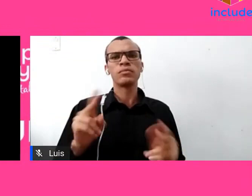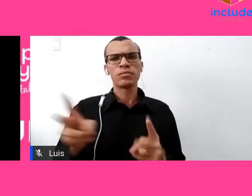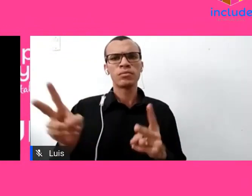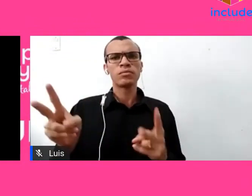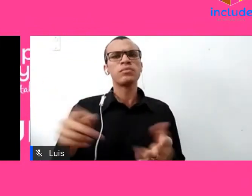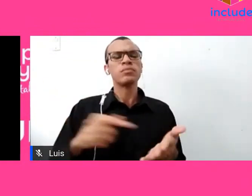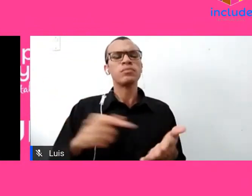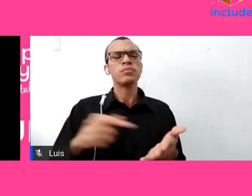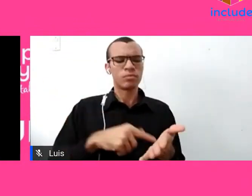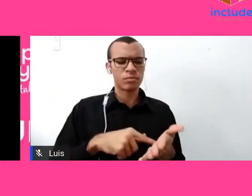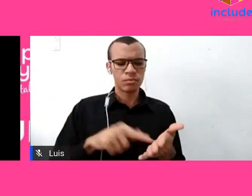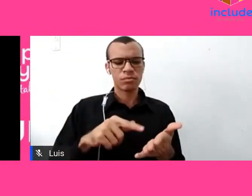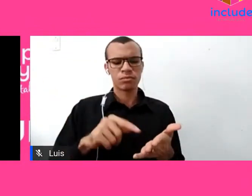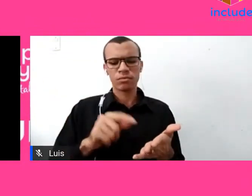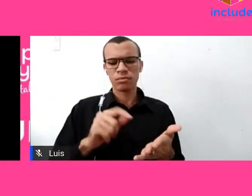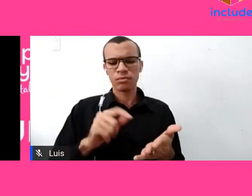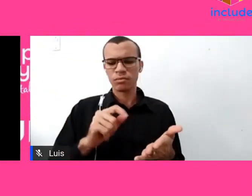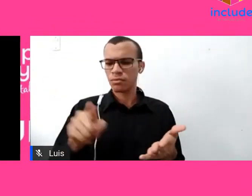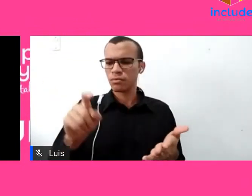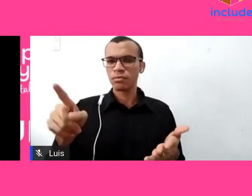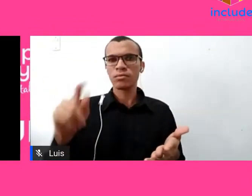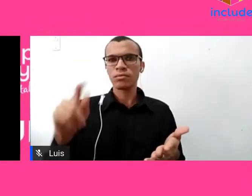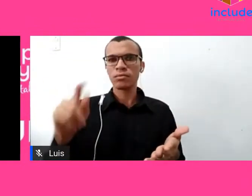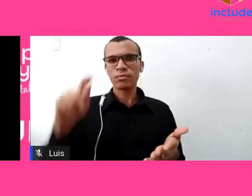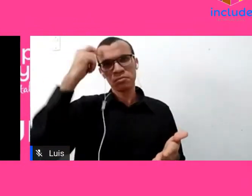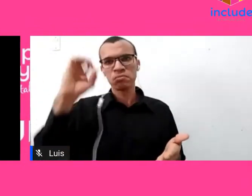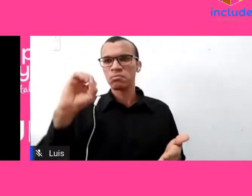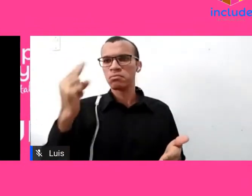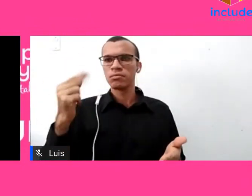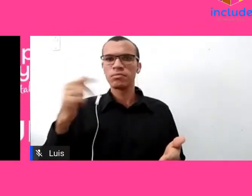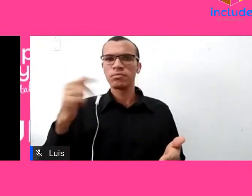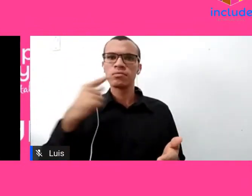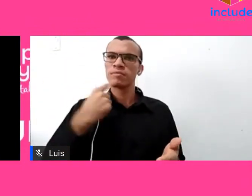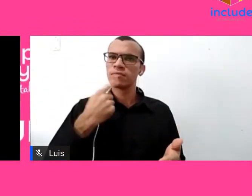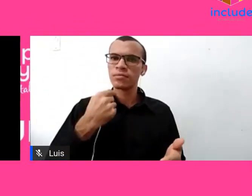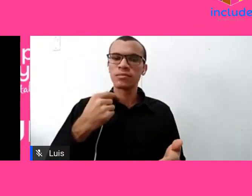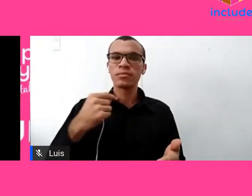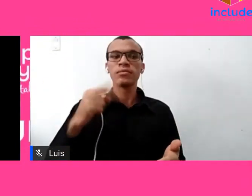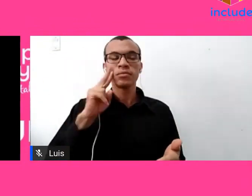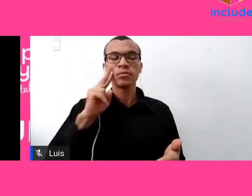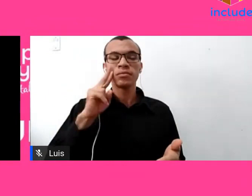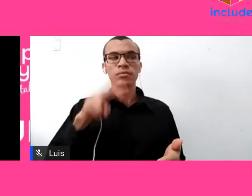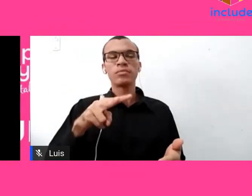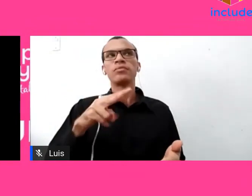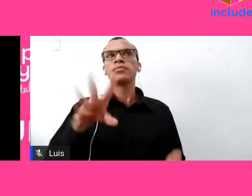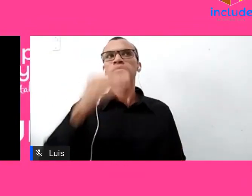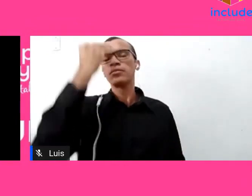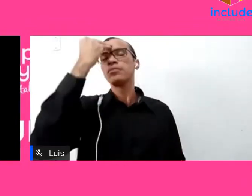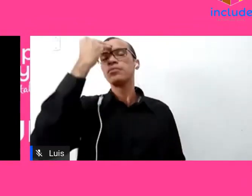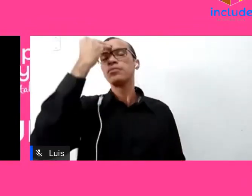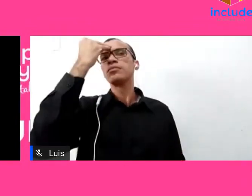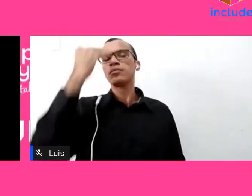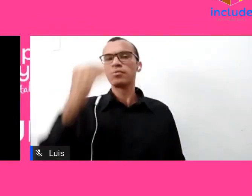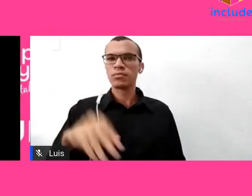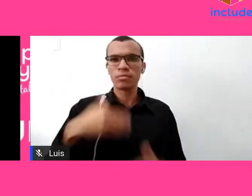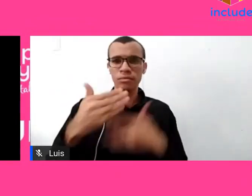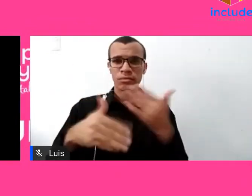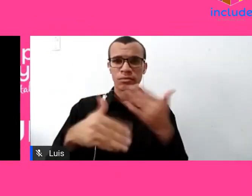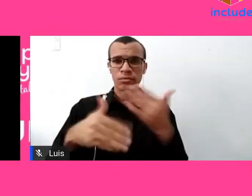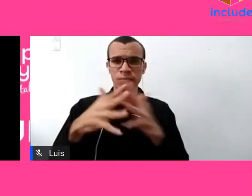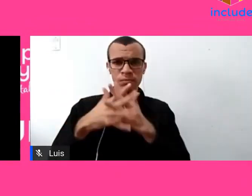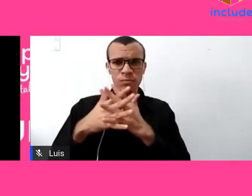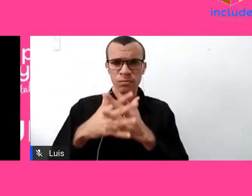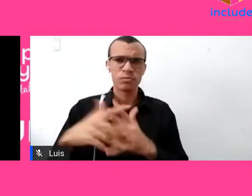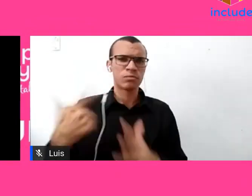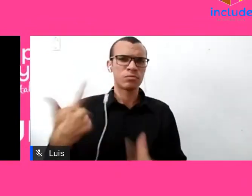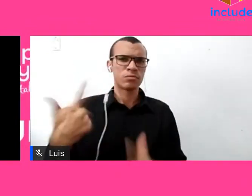preta, ou vermelha, porque aí eu sei qual é qual, para que eu não me confunda depois. Então, é